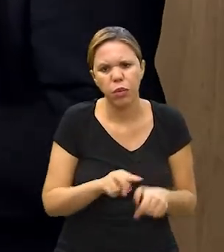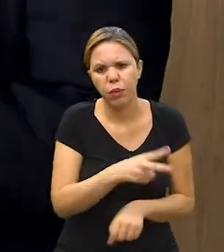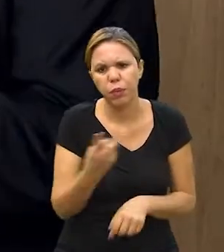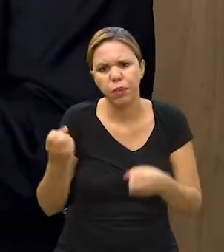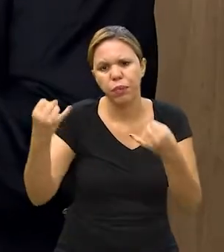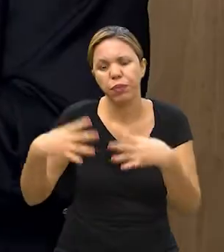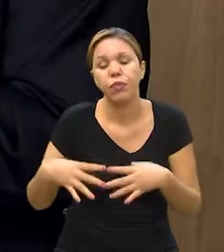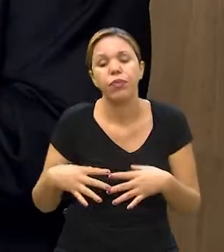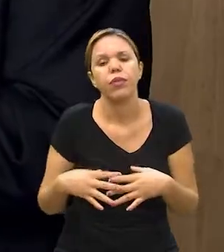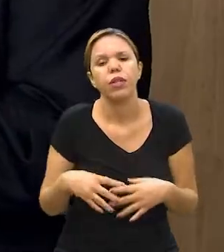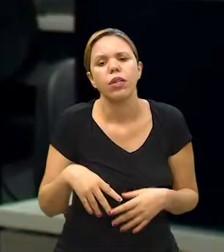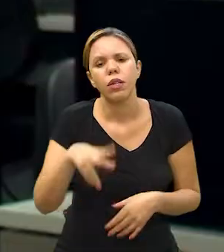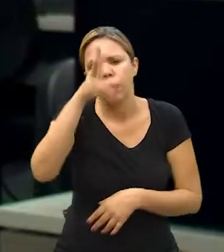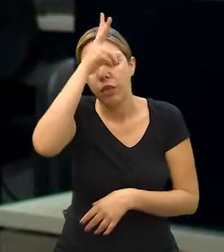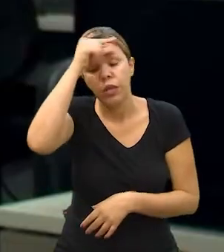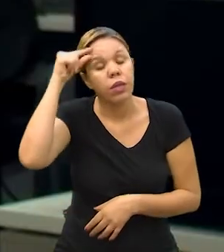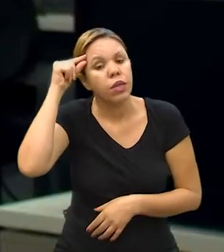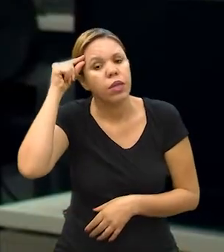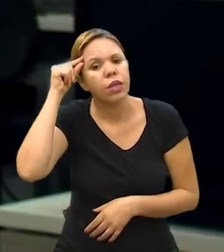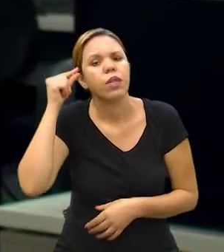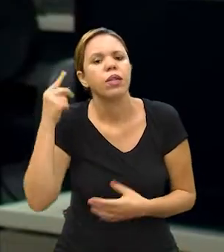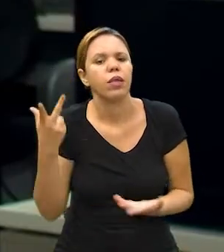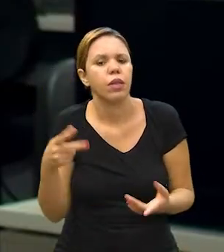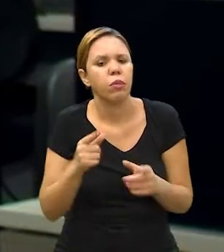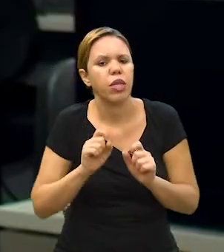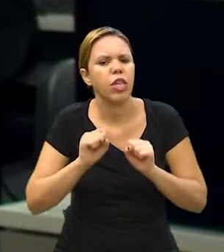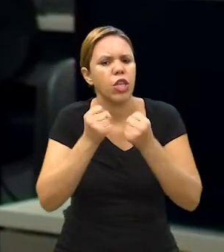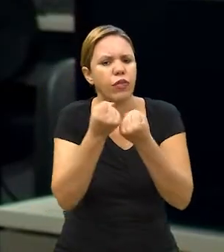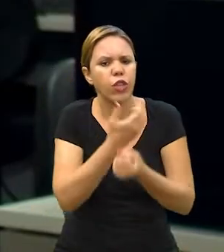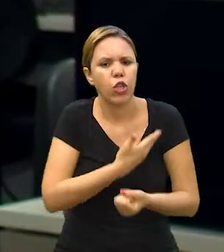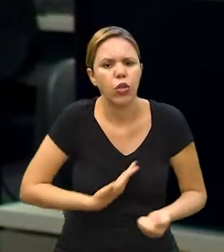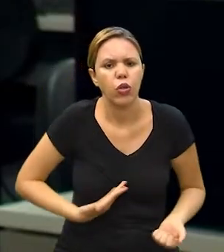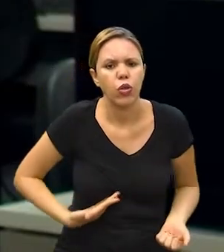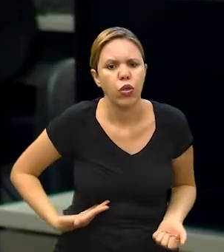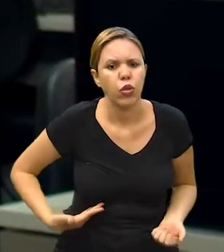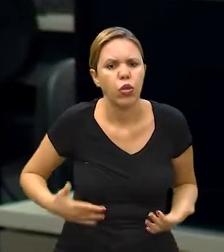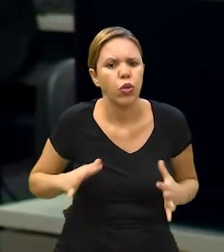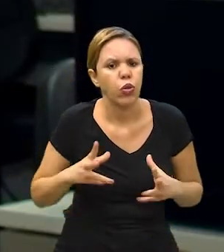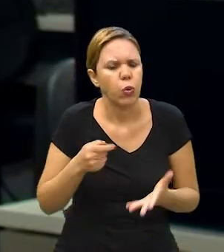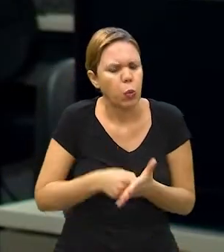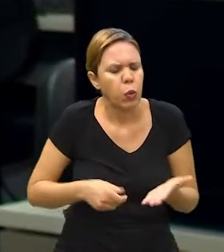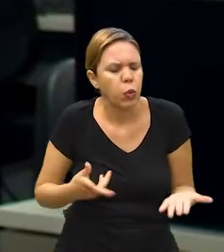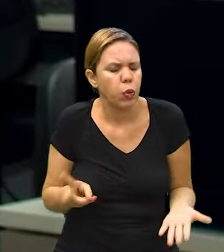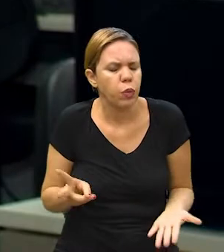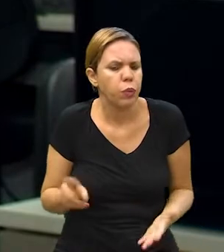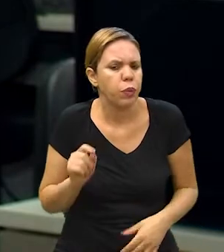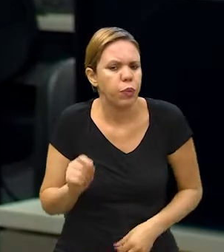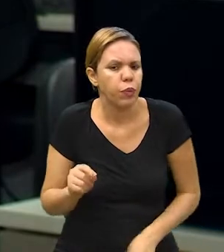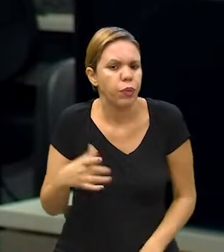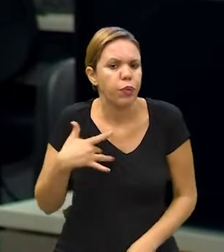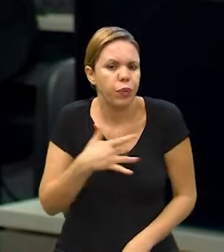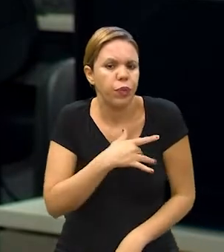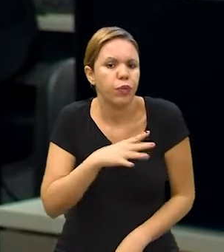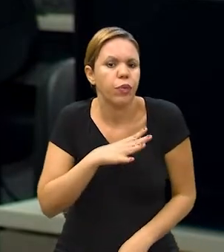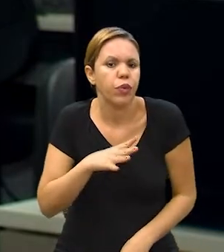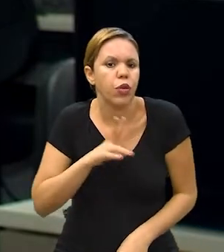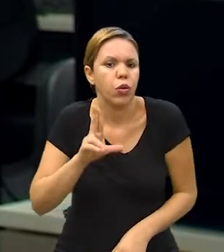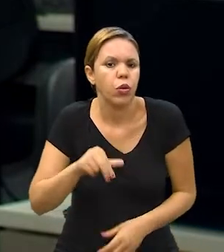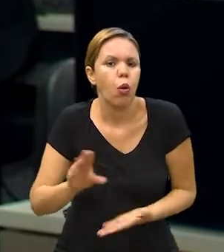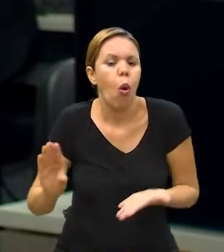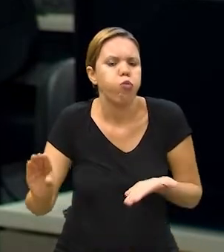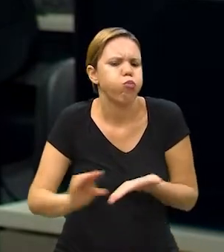discurso, né, do prefeito, o discurso aí de quem defende o governo a todo custo, né, de que a saúde da cidade nunca recebeu